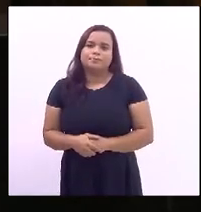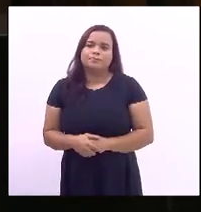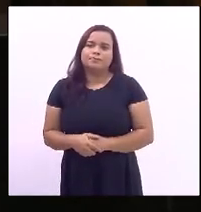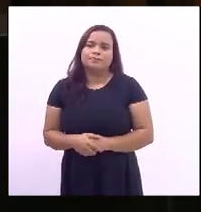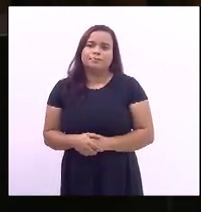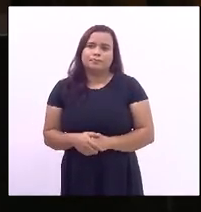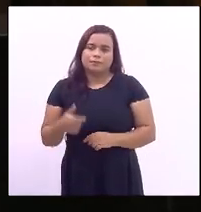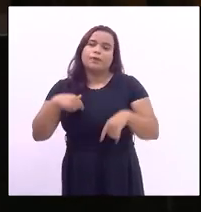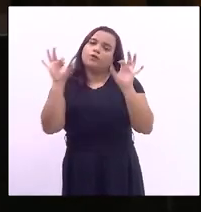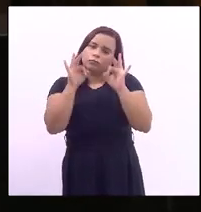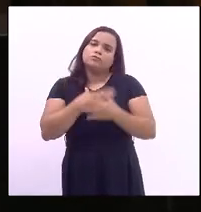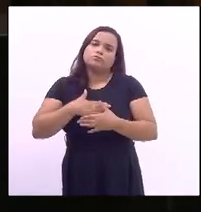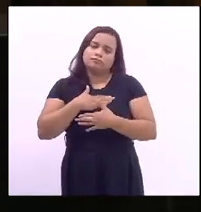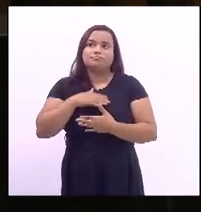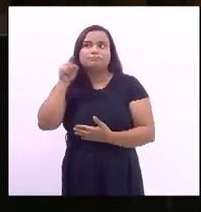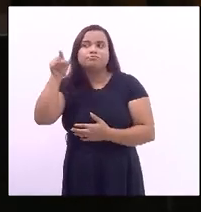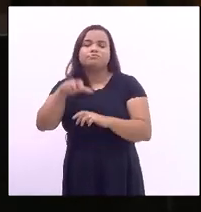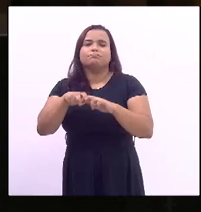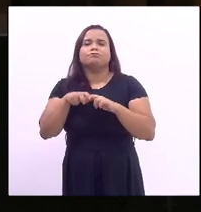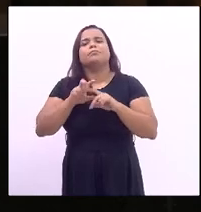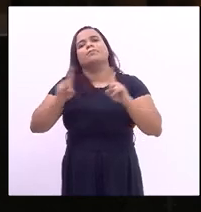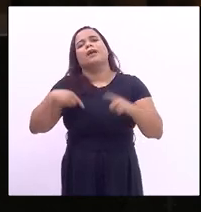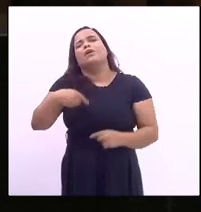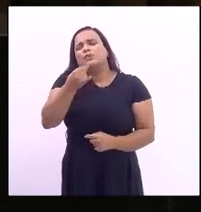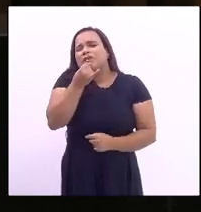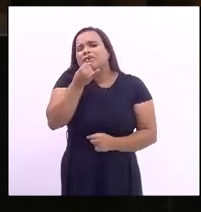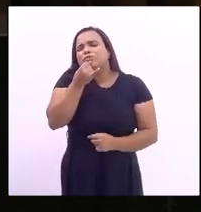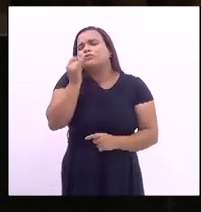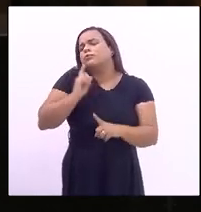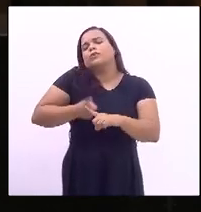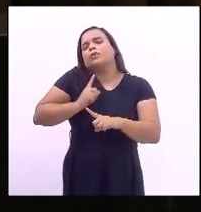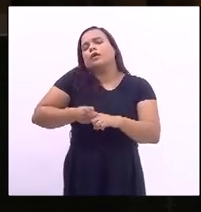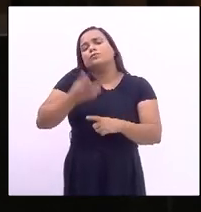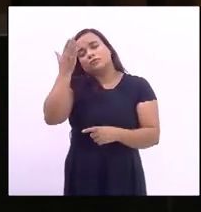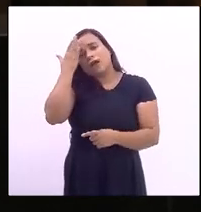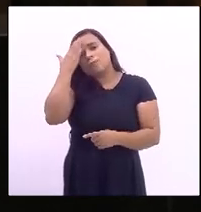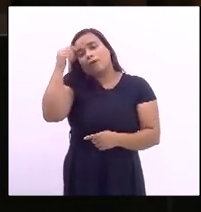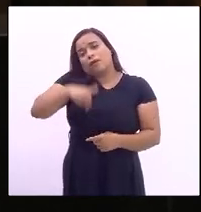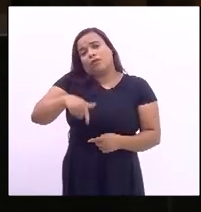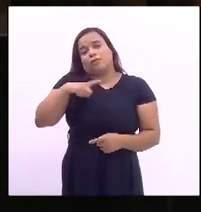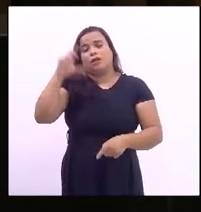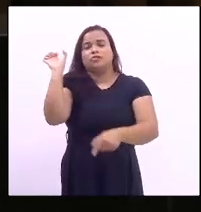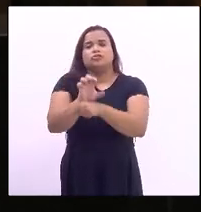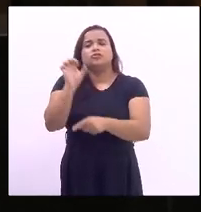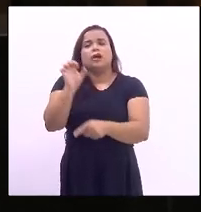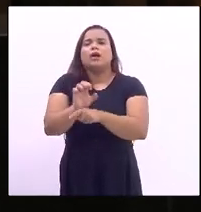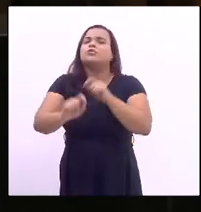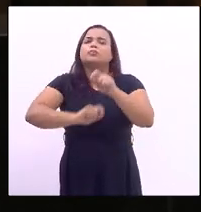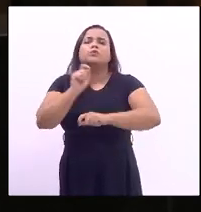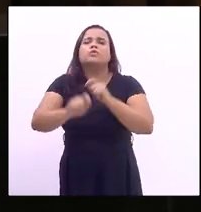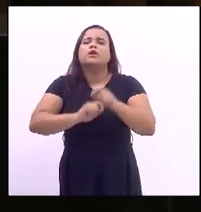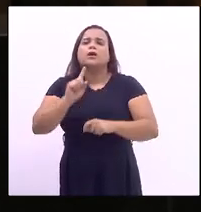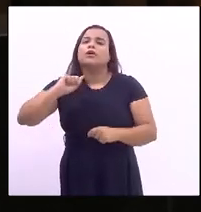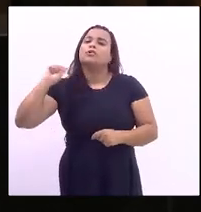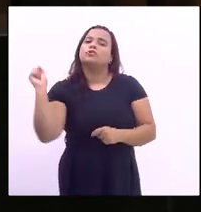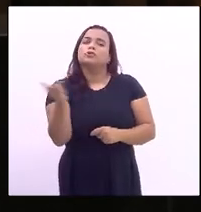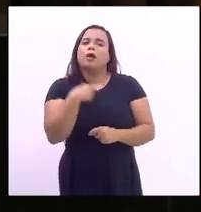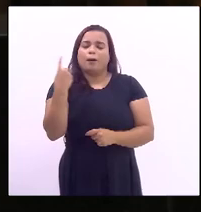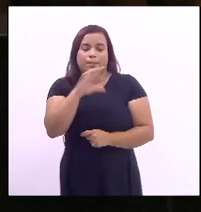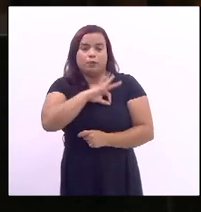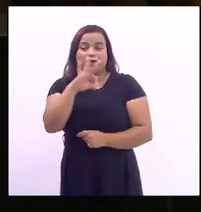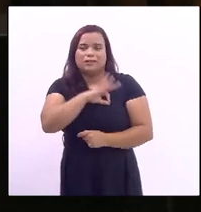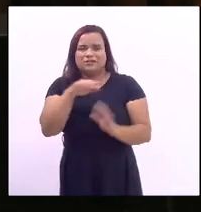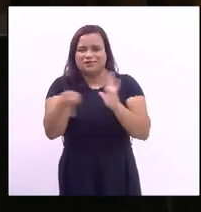e isso me deixa feliz mas o que me deixa triste é saber que temos um estado aonde o nossos